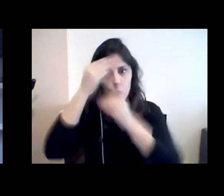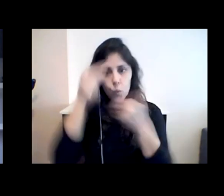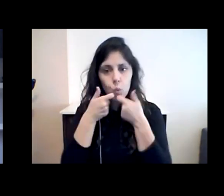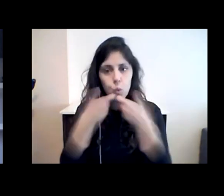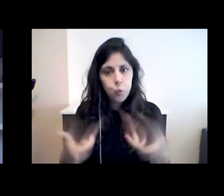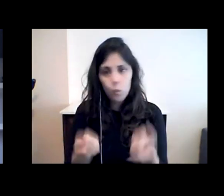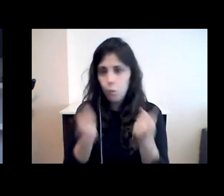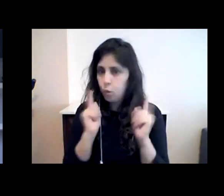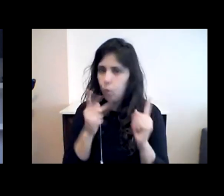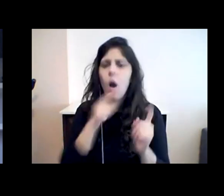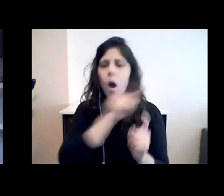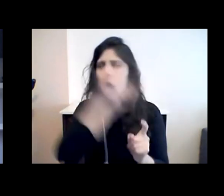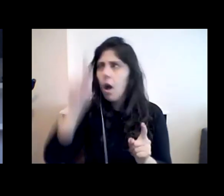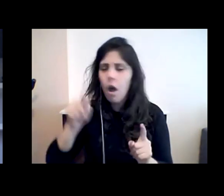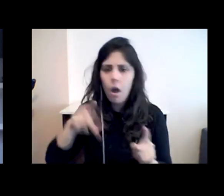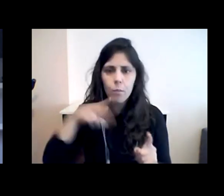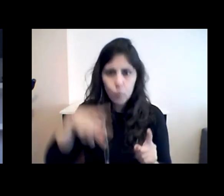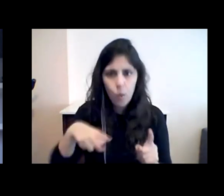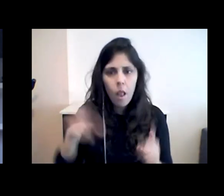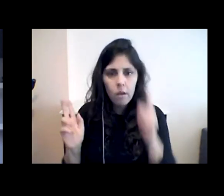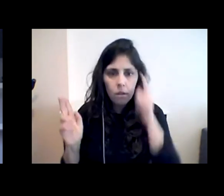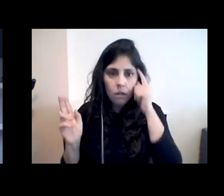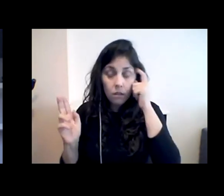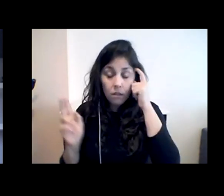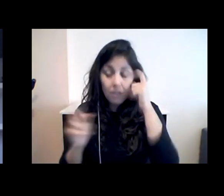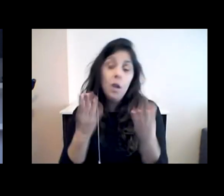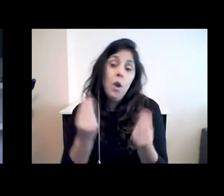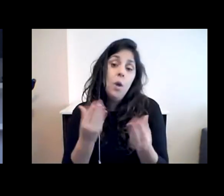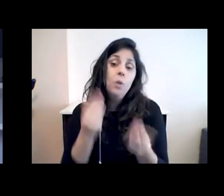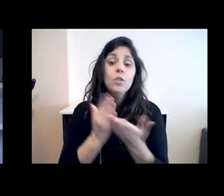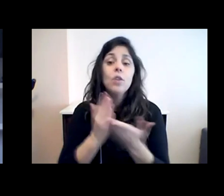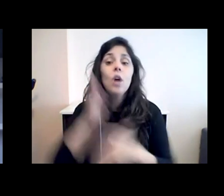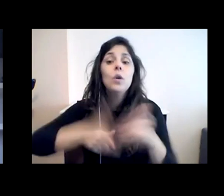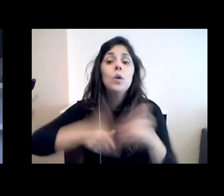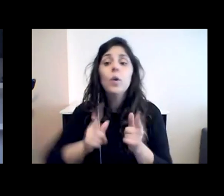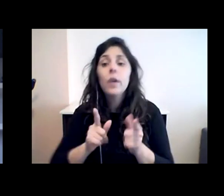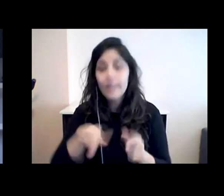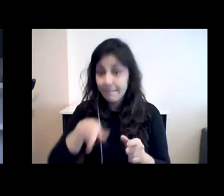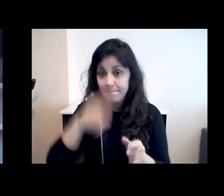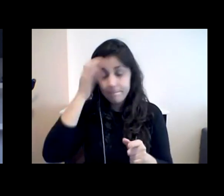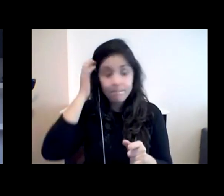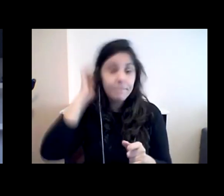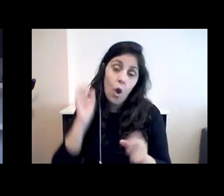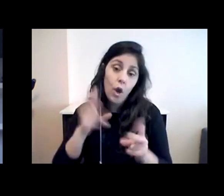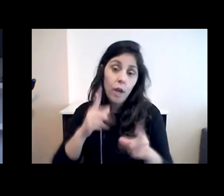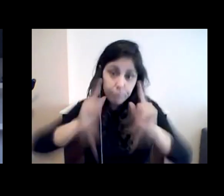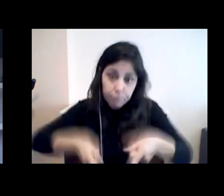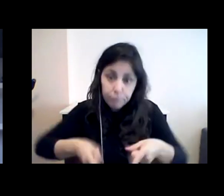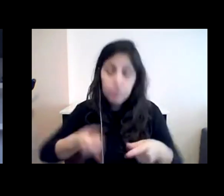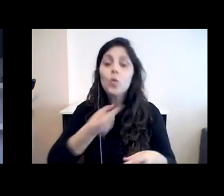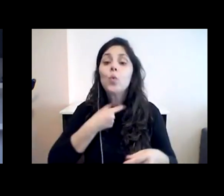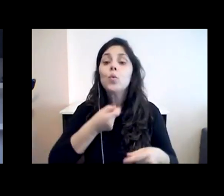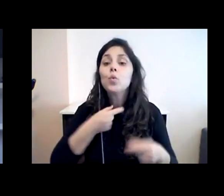escolas o que encontraram foi formas de colocar estes estudantes do ensino profissional a terem aulas online em cursos